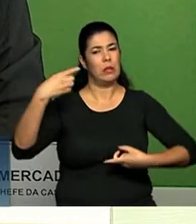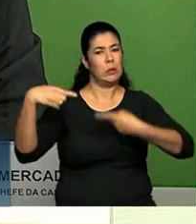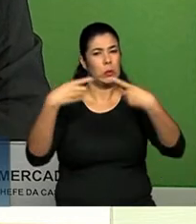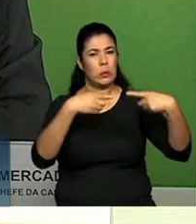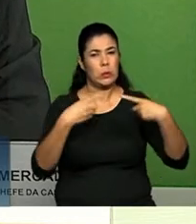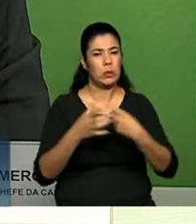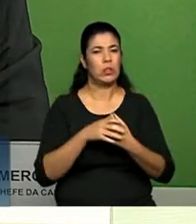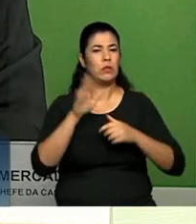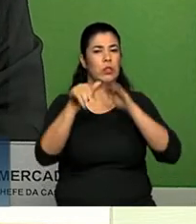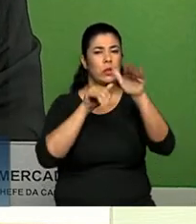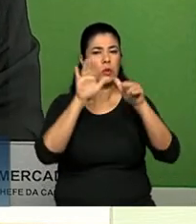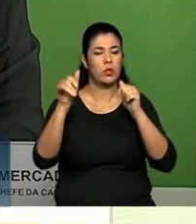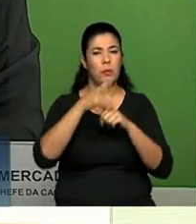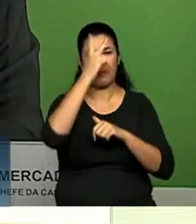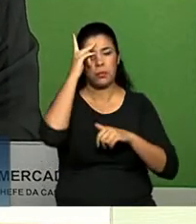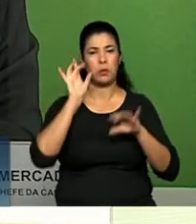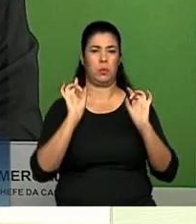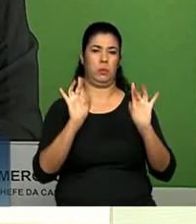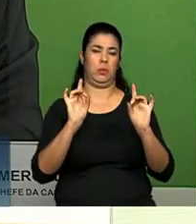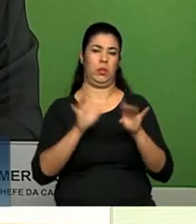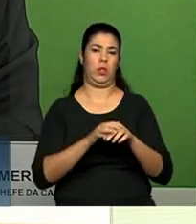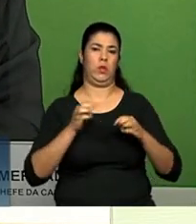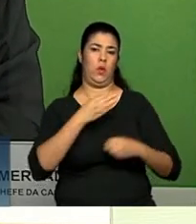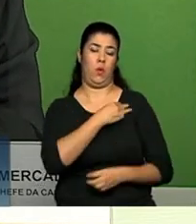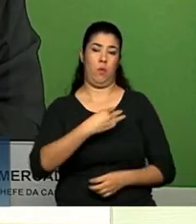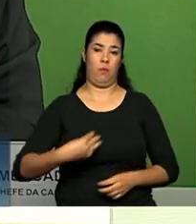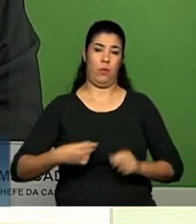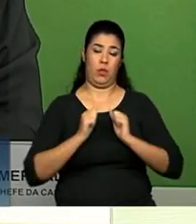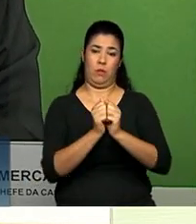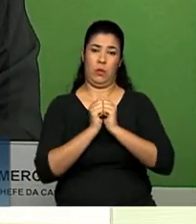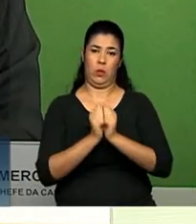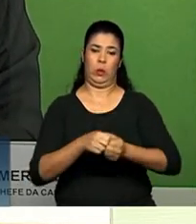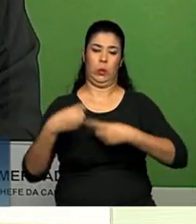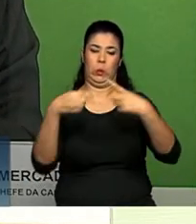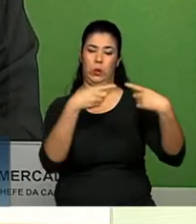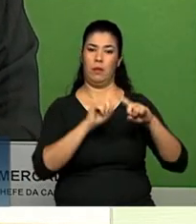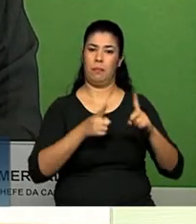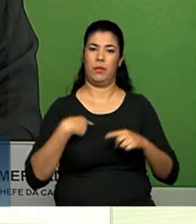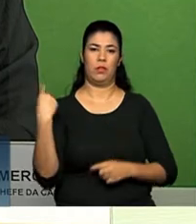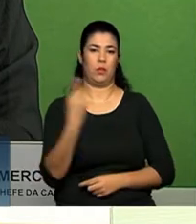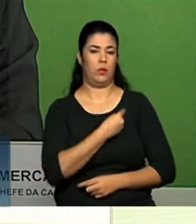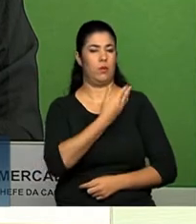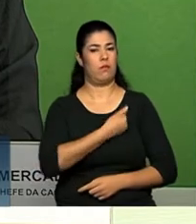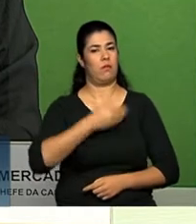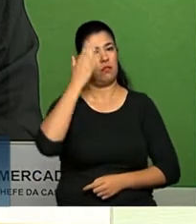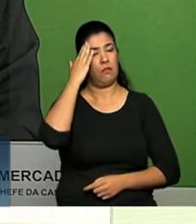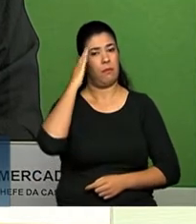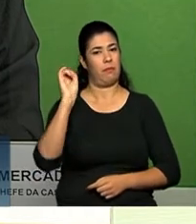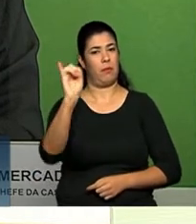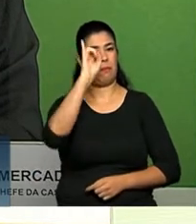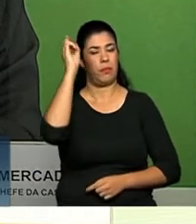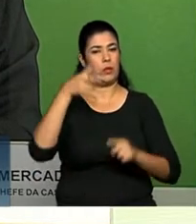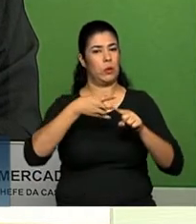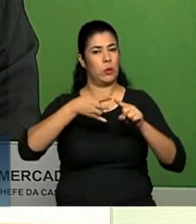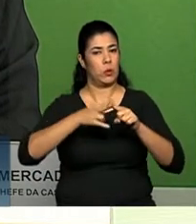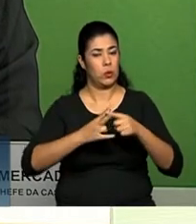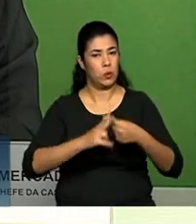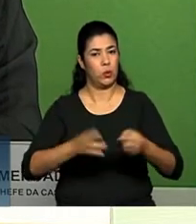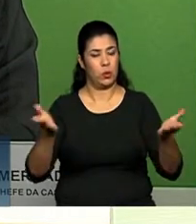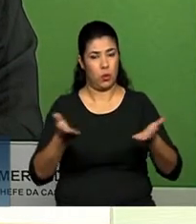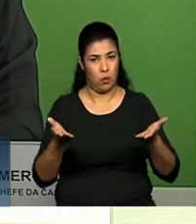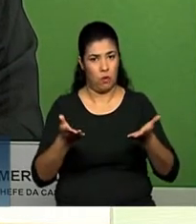chamar especialistas, os ministros estarão lá, mas nós temos total convicção que elas são indispensáveis para que a gente